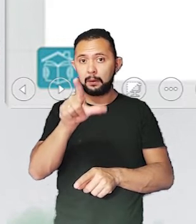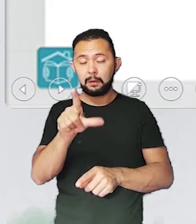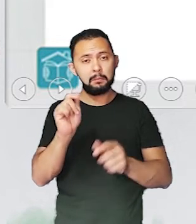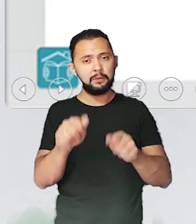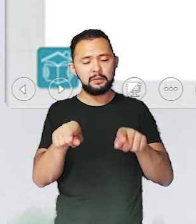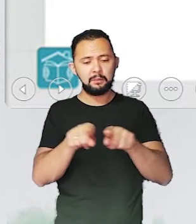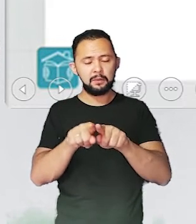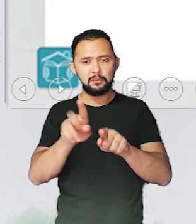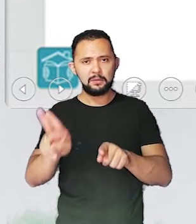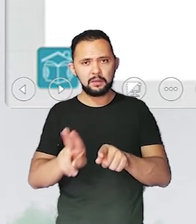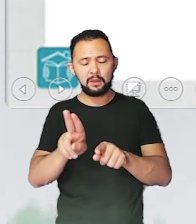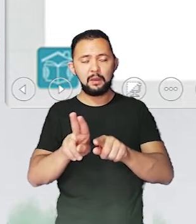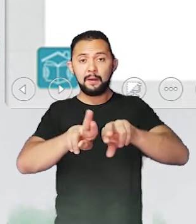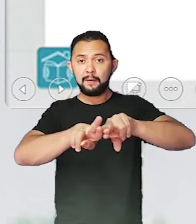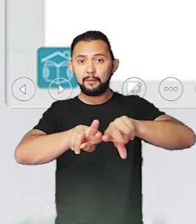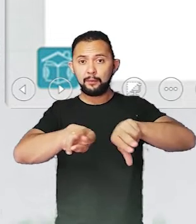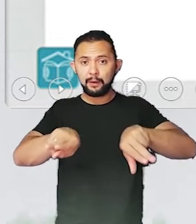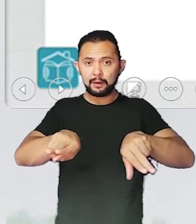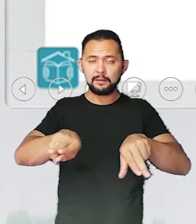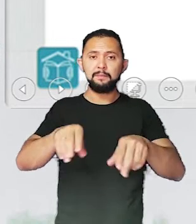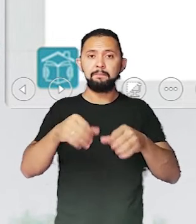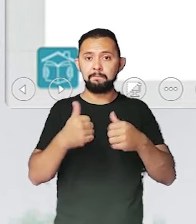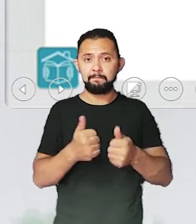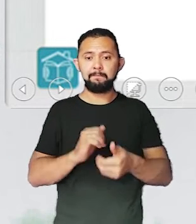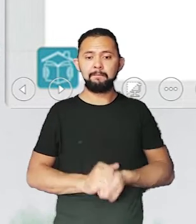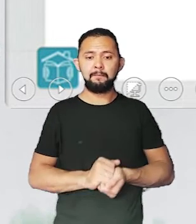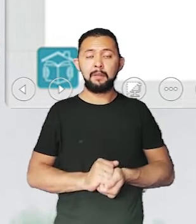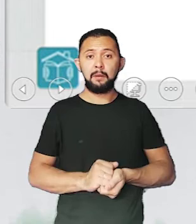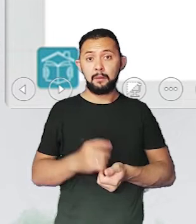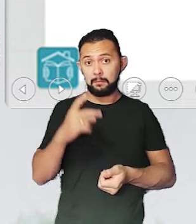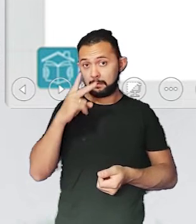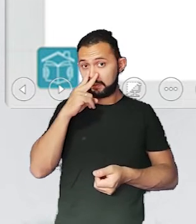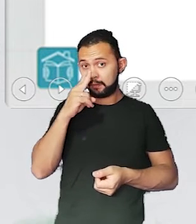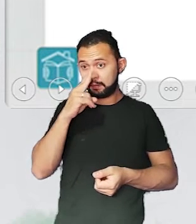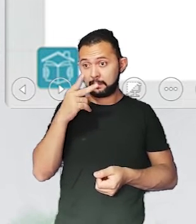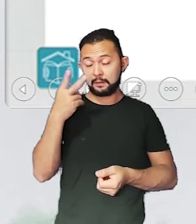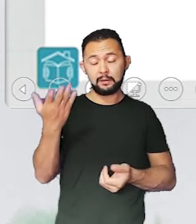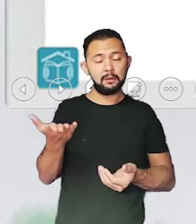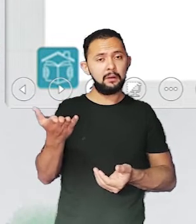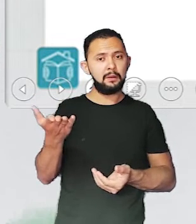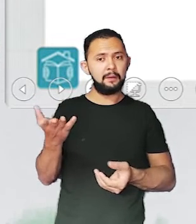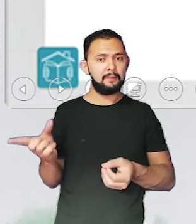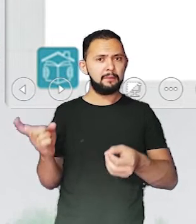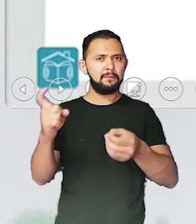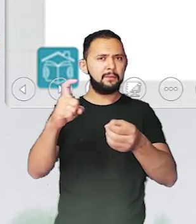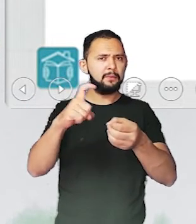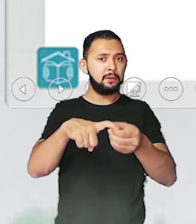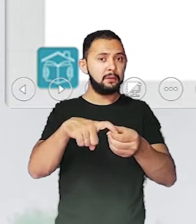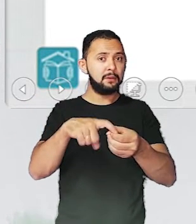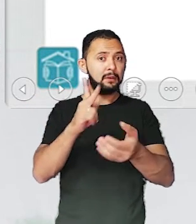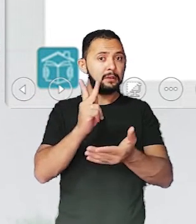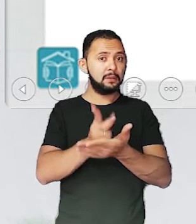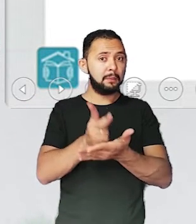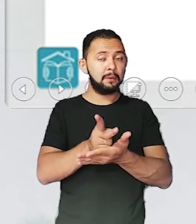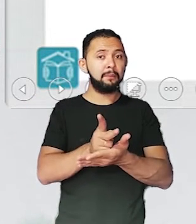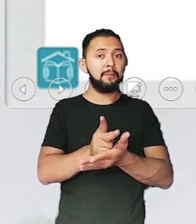no plural, os quais ou as quais também, certo? Vocês vão ver que ele sempre retoma algo, né? Ele sempre se refere a algo